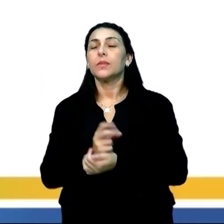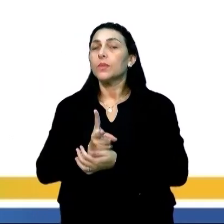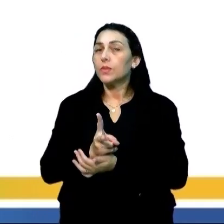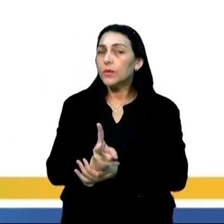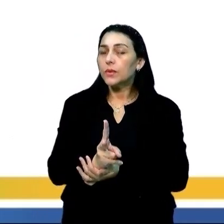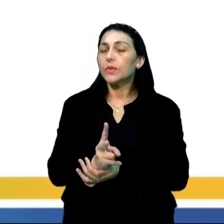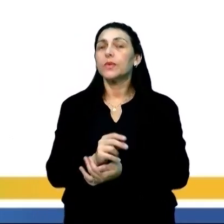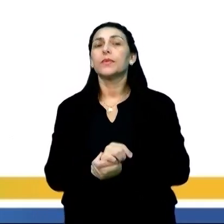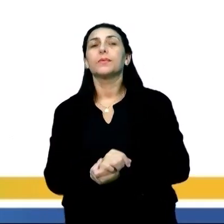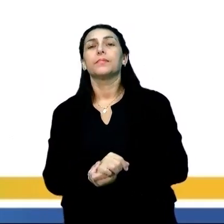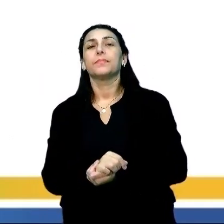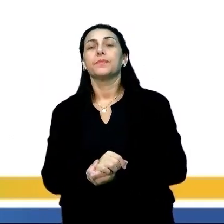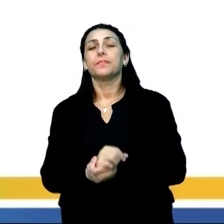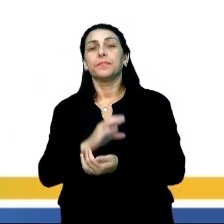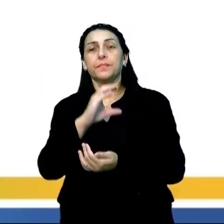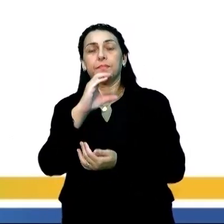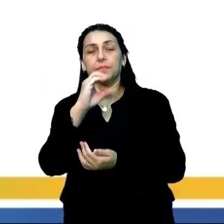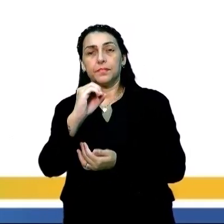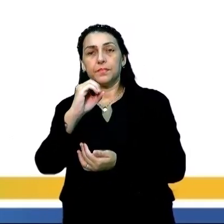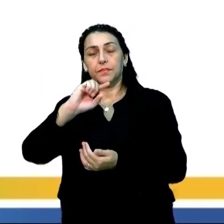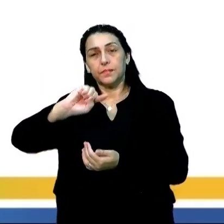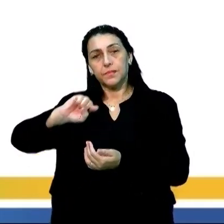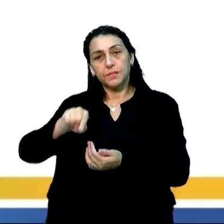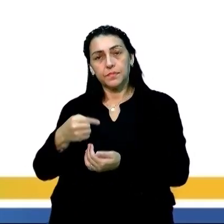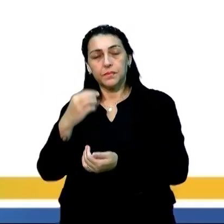Continuando lá embaixo,